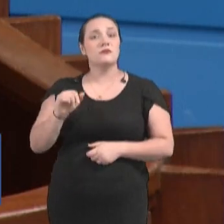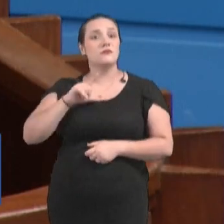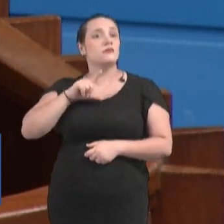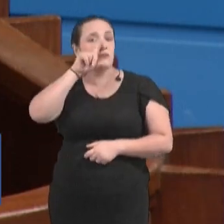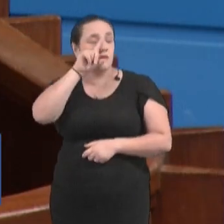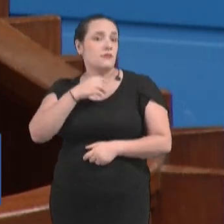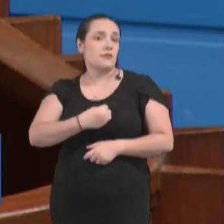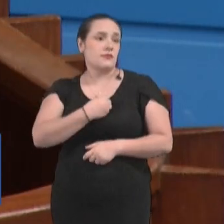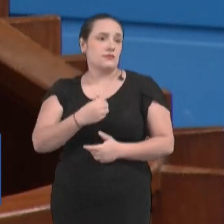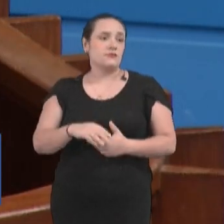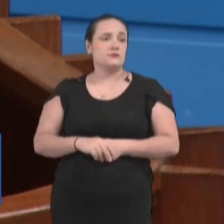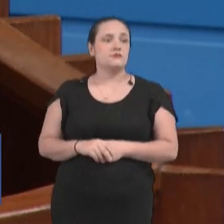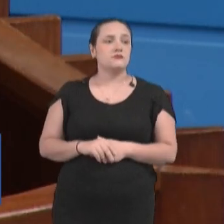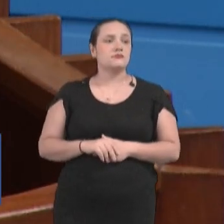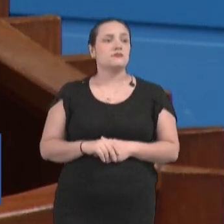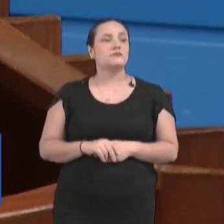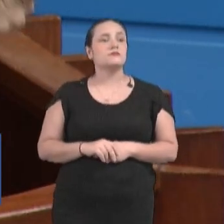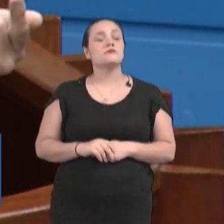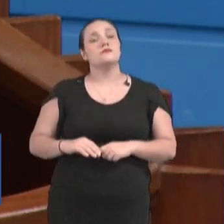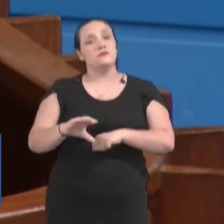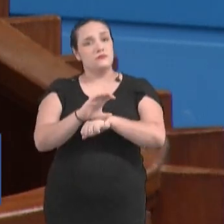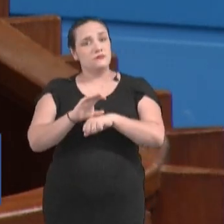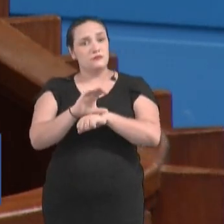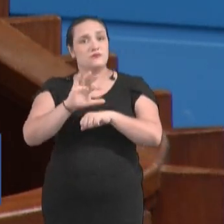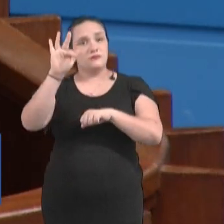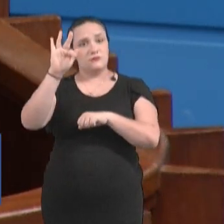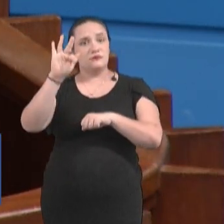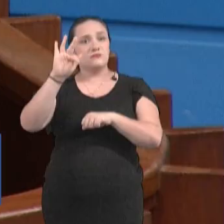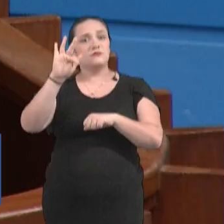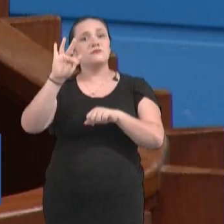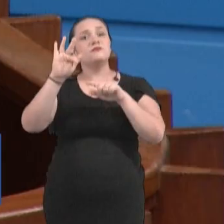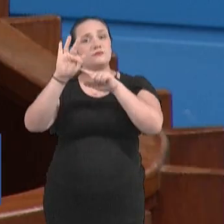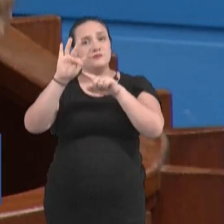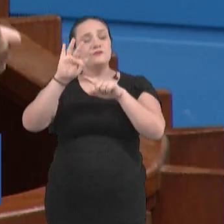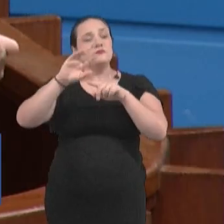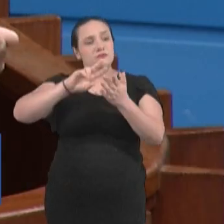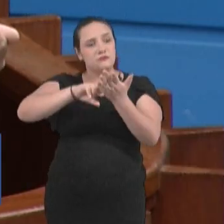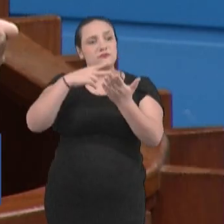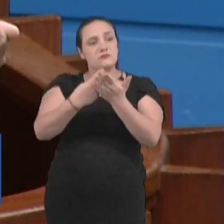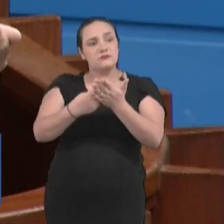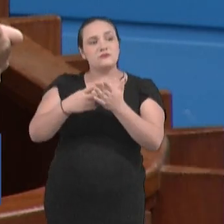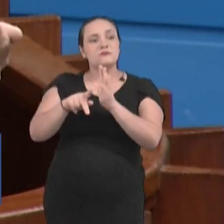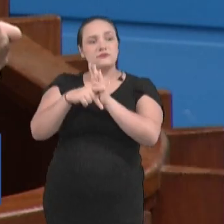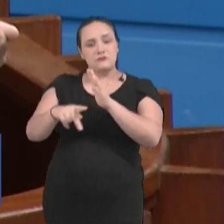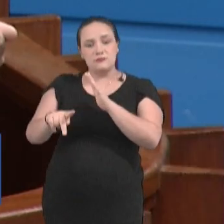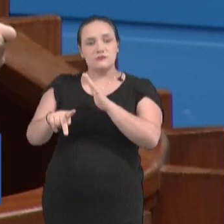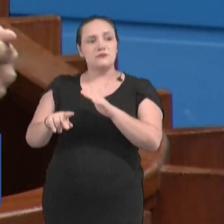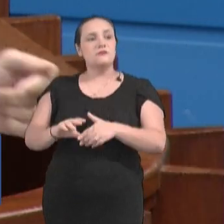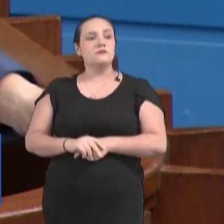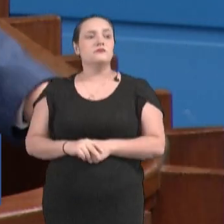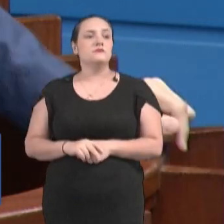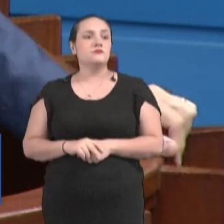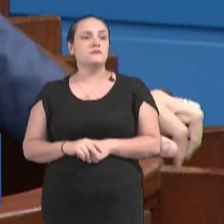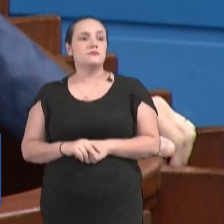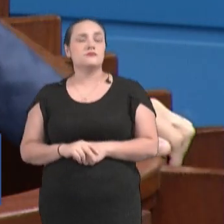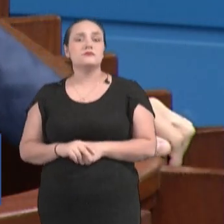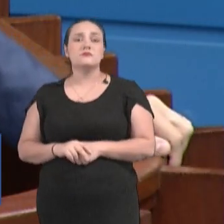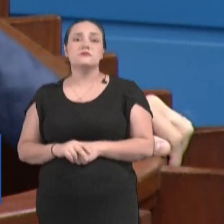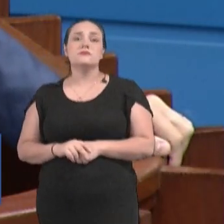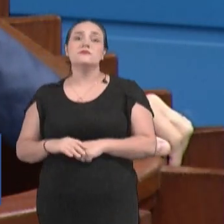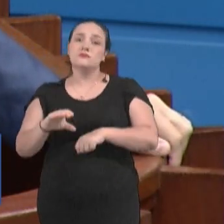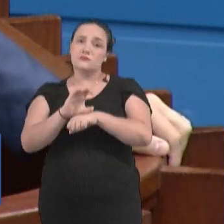Constituição Federal, que de maneira suplementar também deve ser interpretada pelo Superior Tribunal de